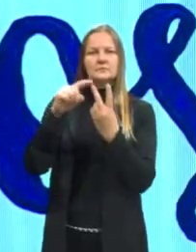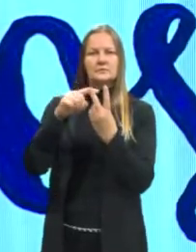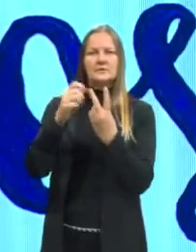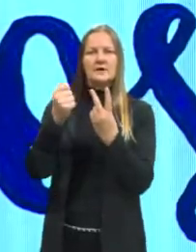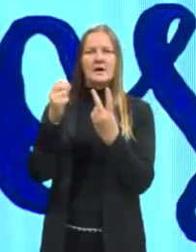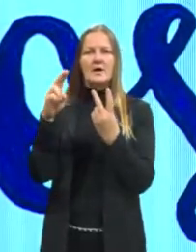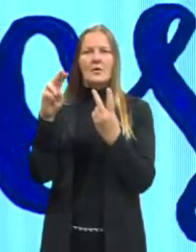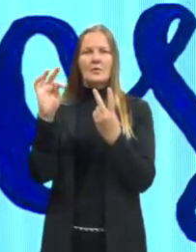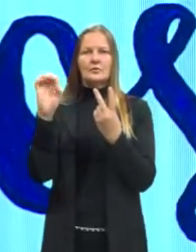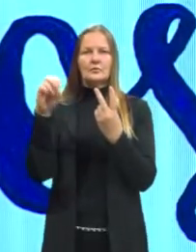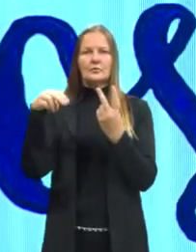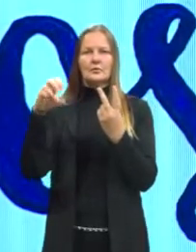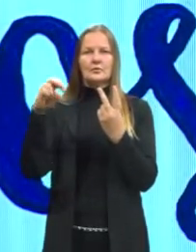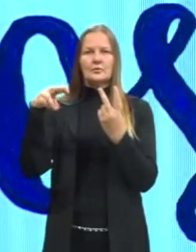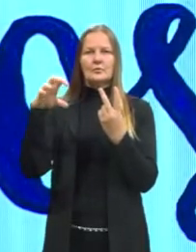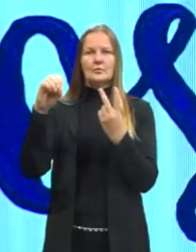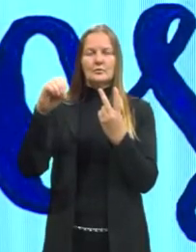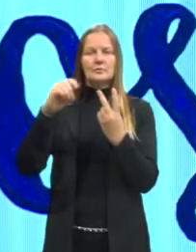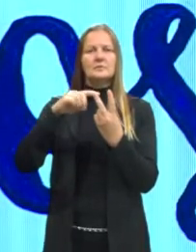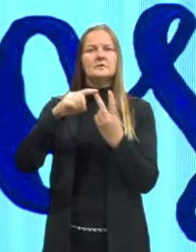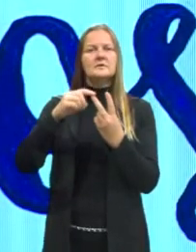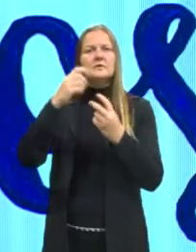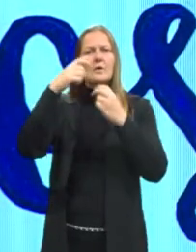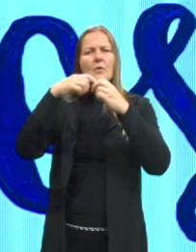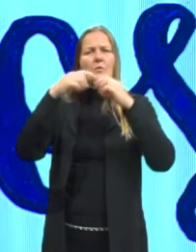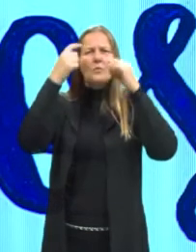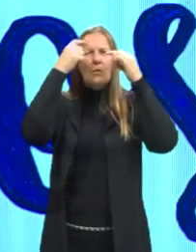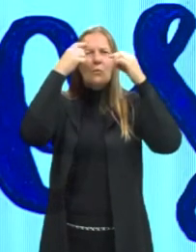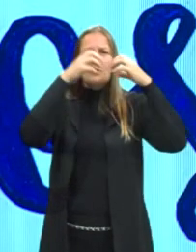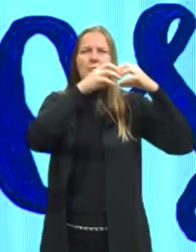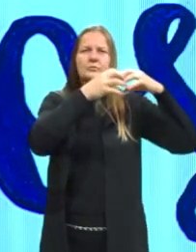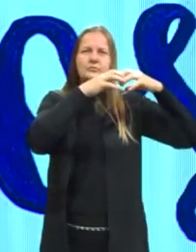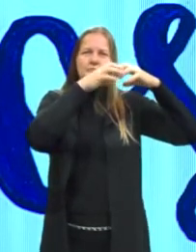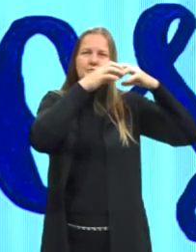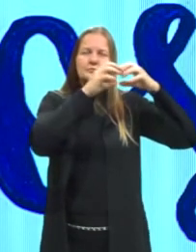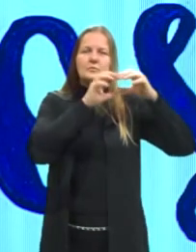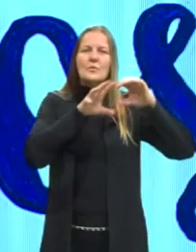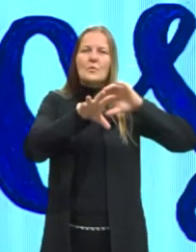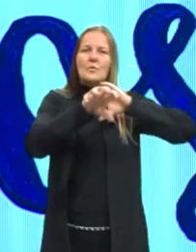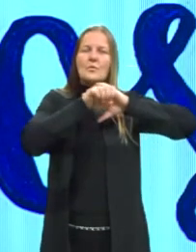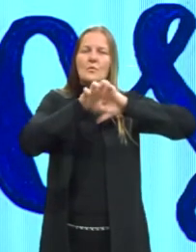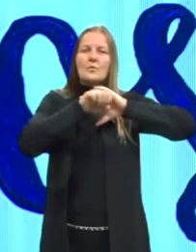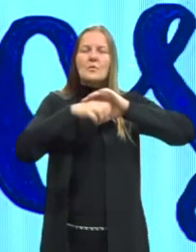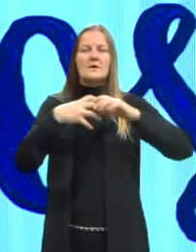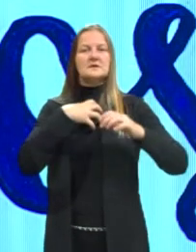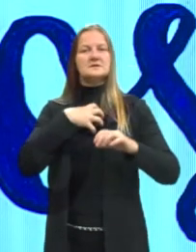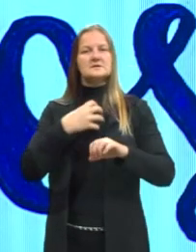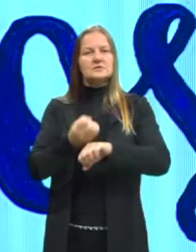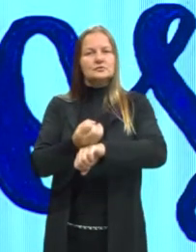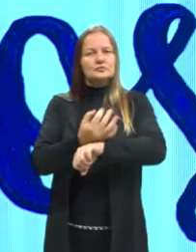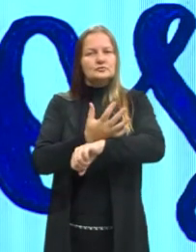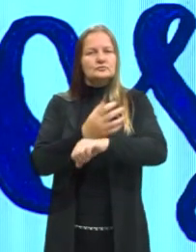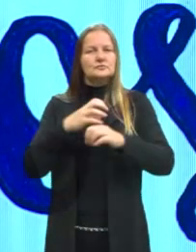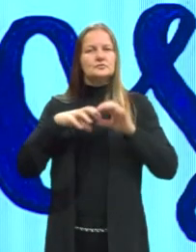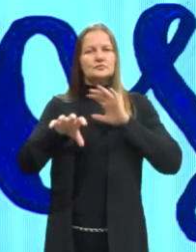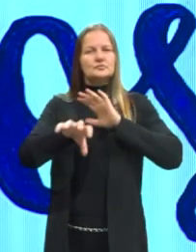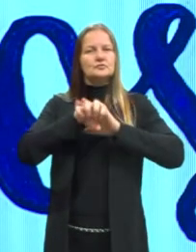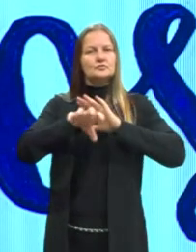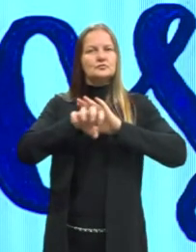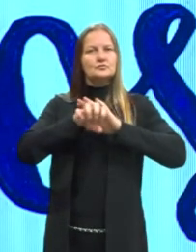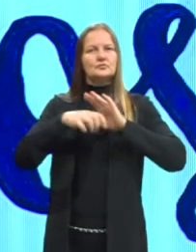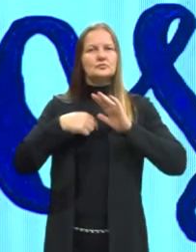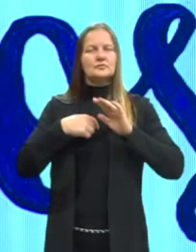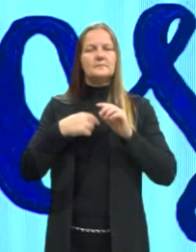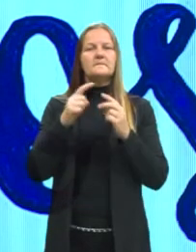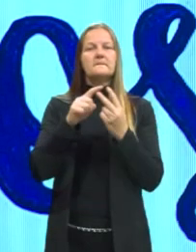está associado ao nervo a neurônios sensoriais e motores e também é atua de modo